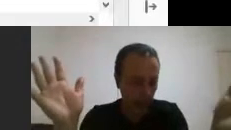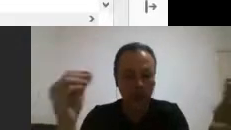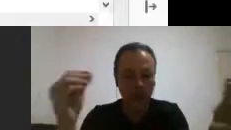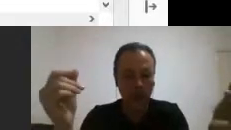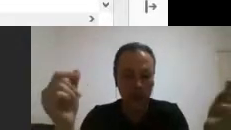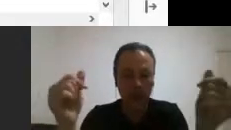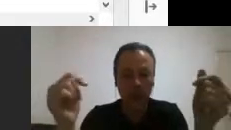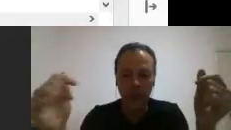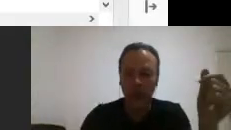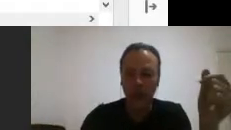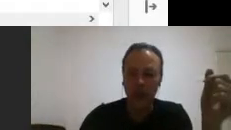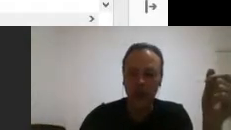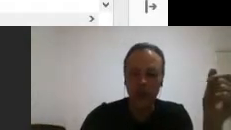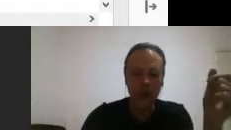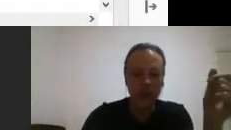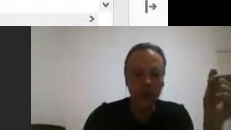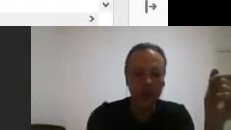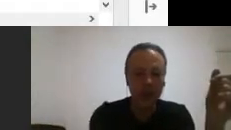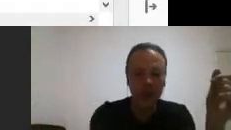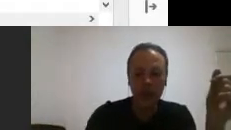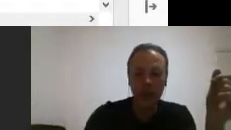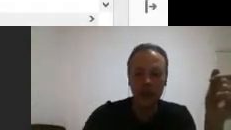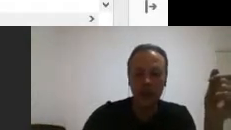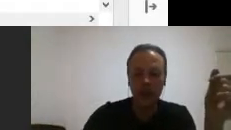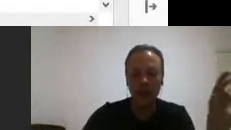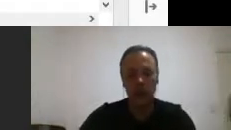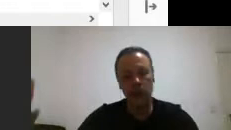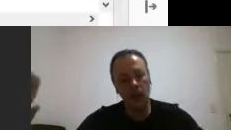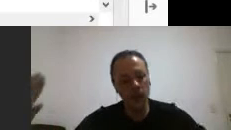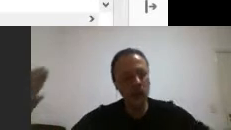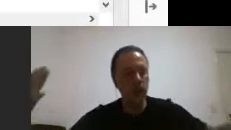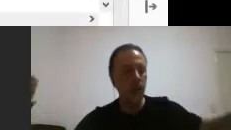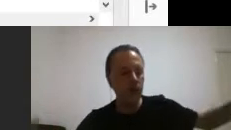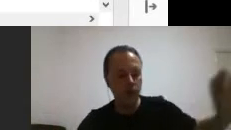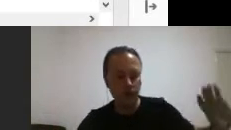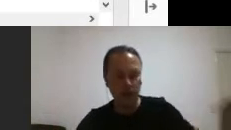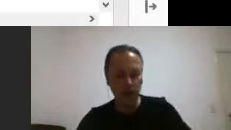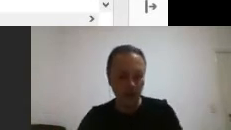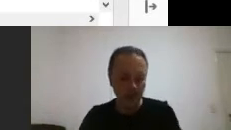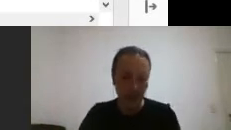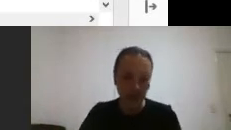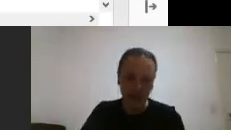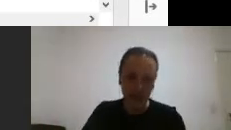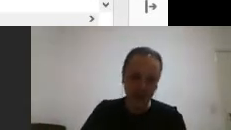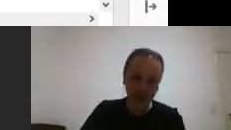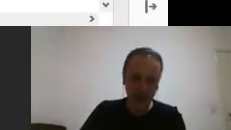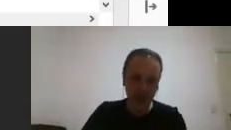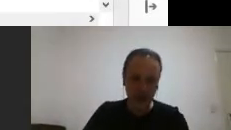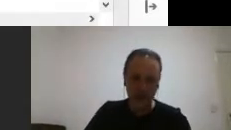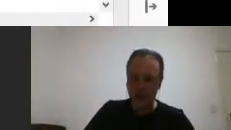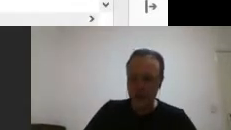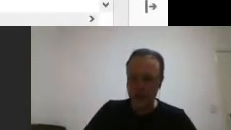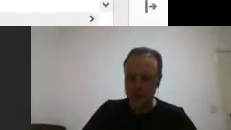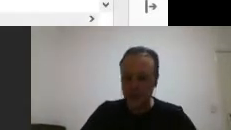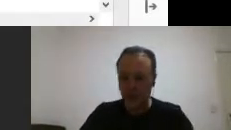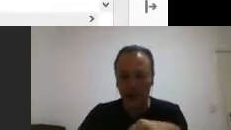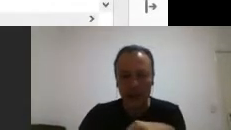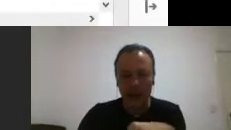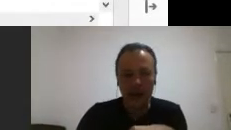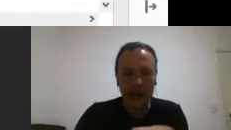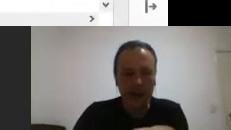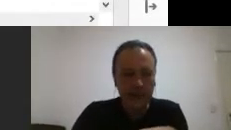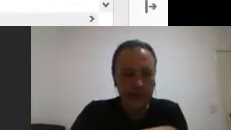equipamento aqui, não preciso saber isso, né? Mas eu tentando me preparar aqui da melhor maneira possível.